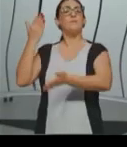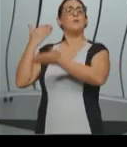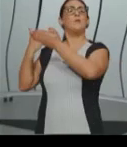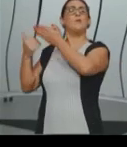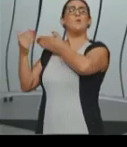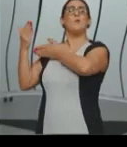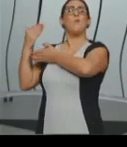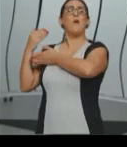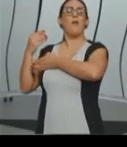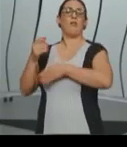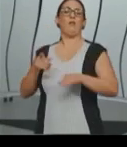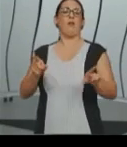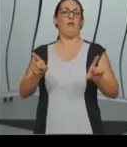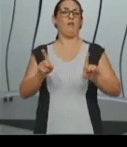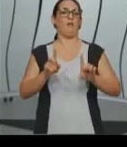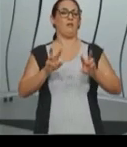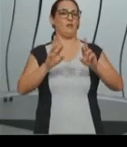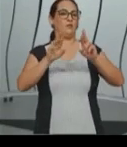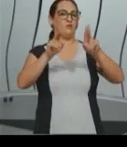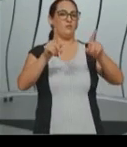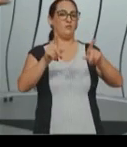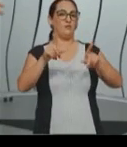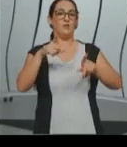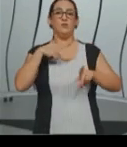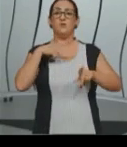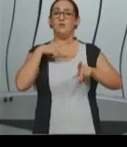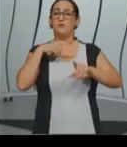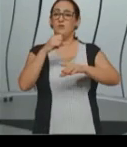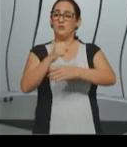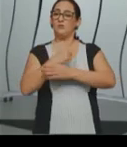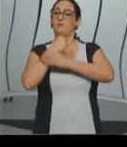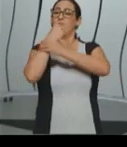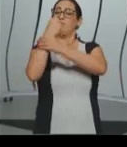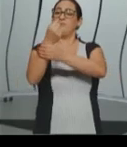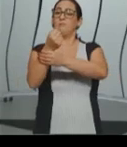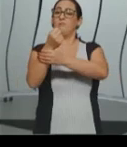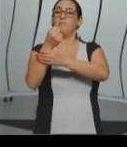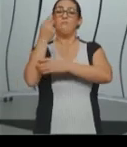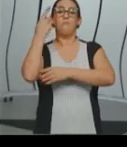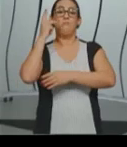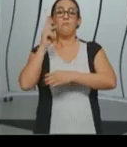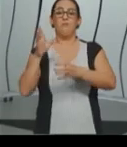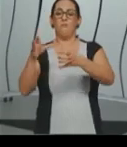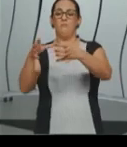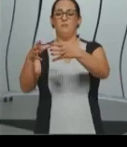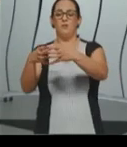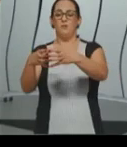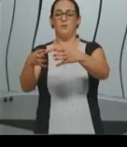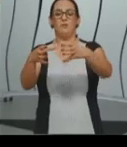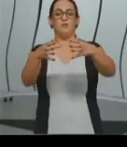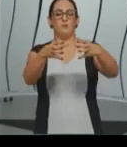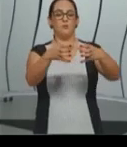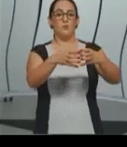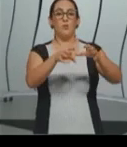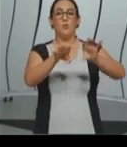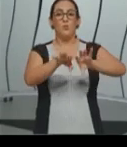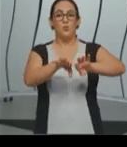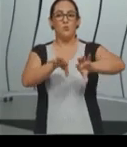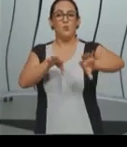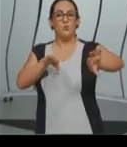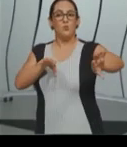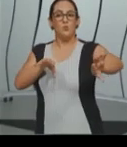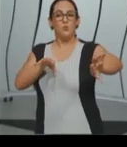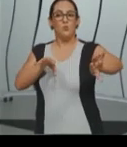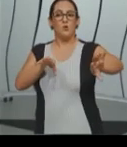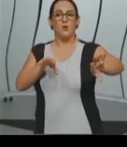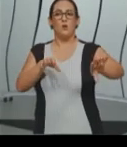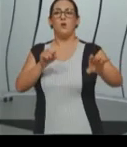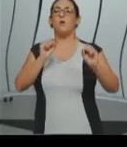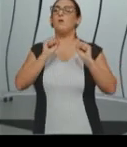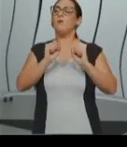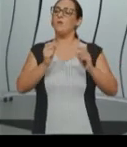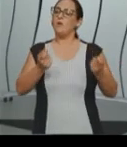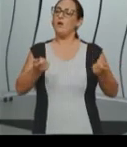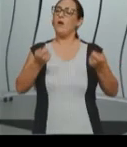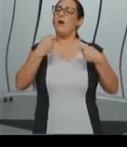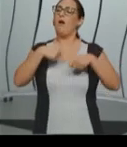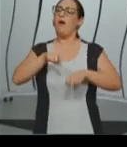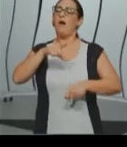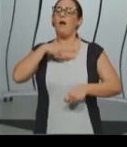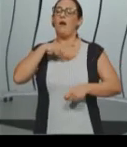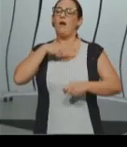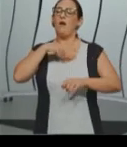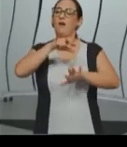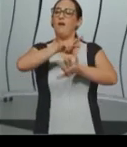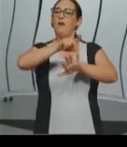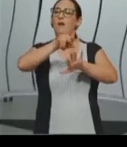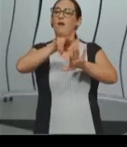tinha garantias e privilégios a um determinado grupo. Então, a gente podia ter uma diferenciação que